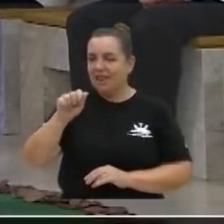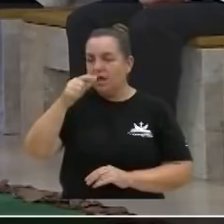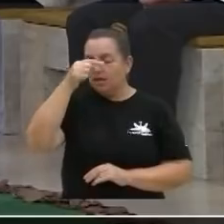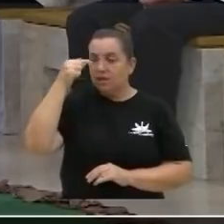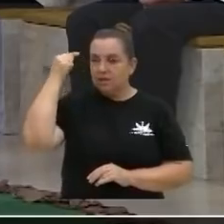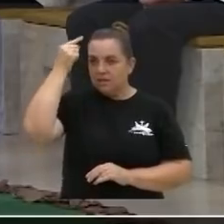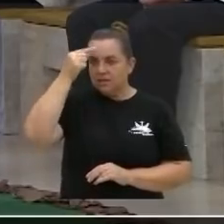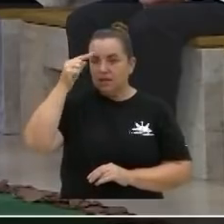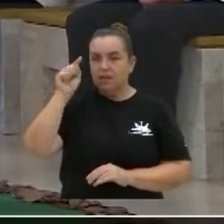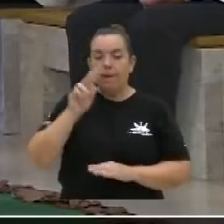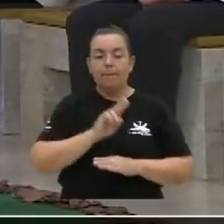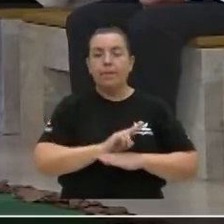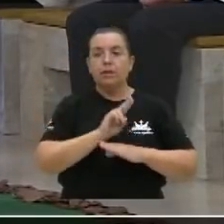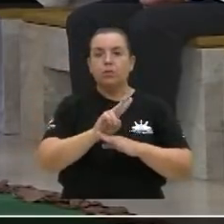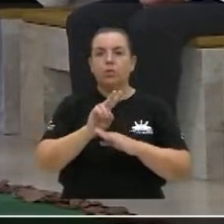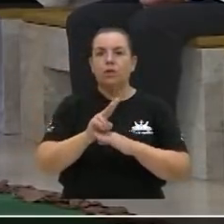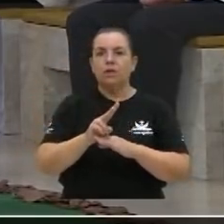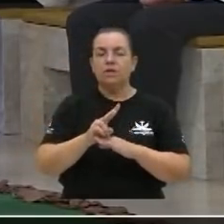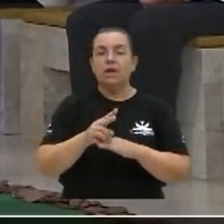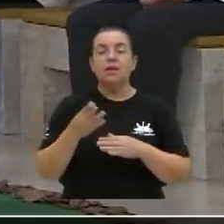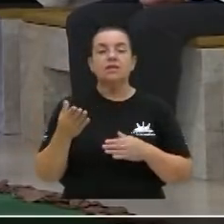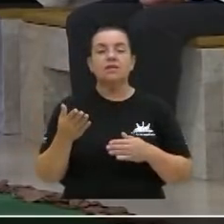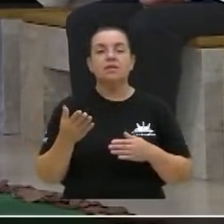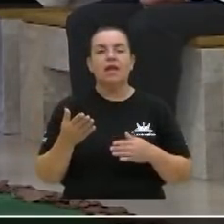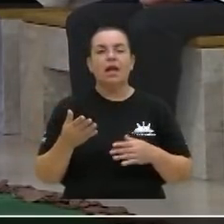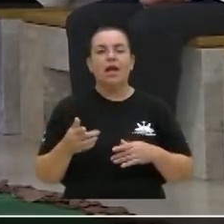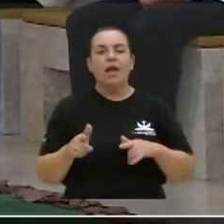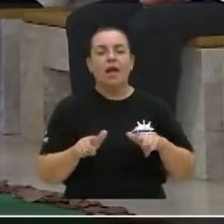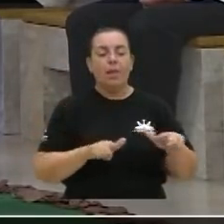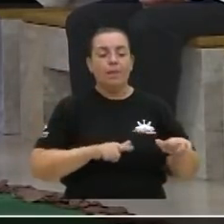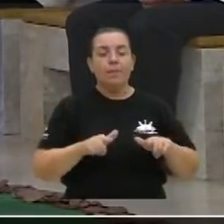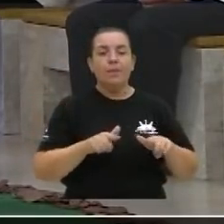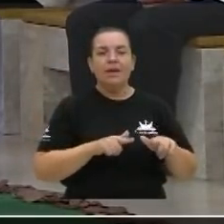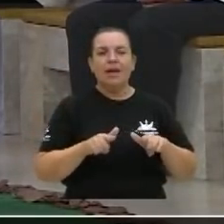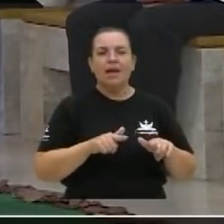santa padroeira das empregadas domésticas.